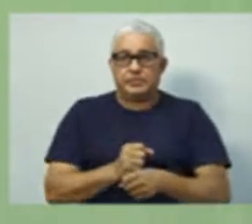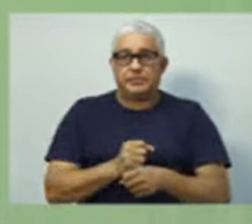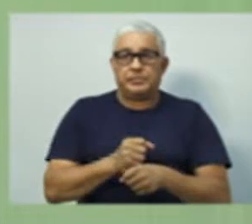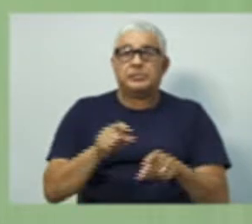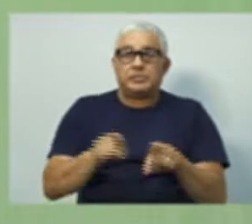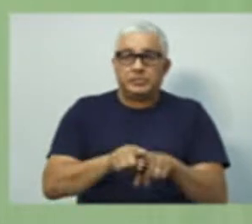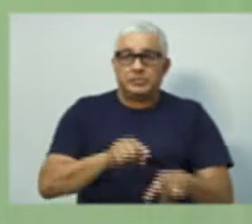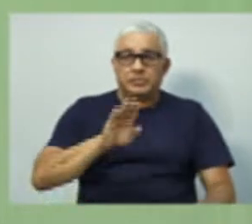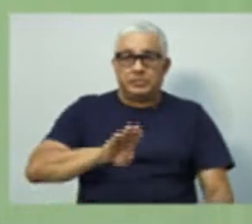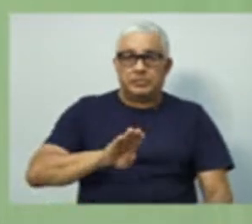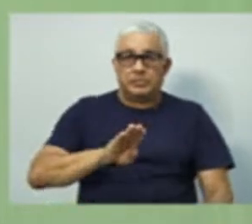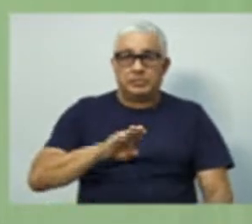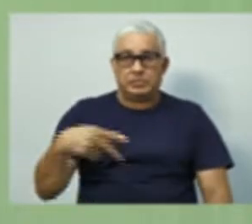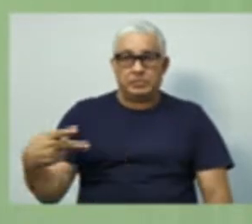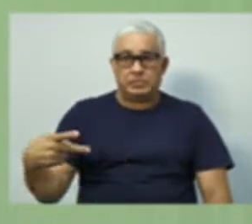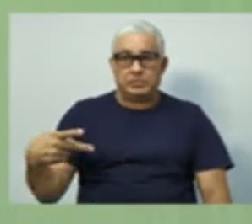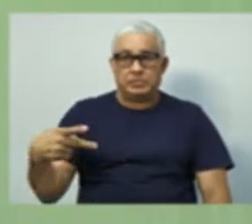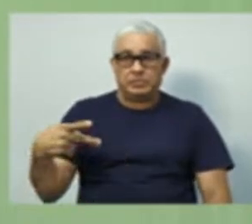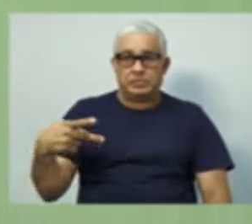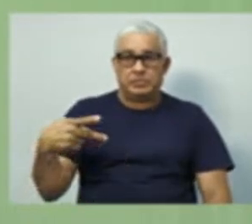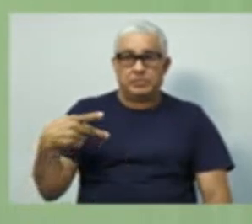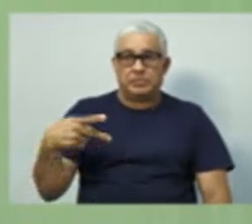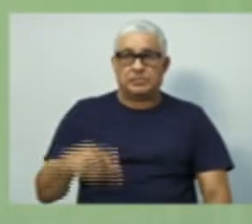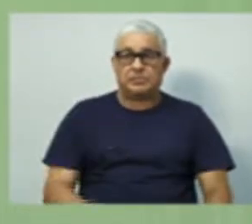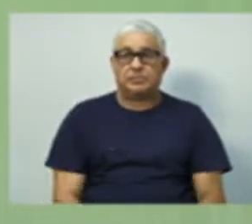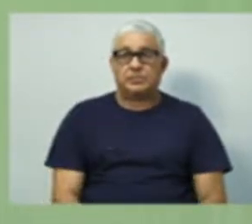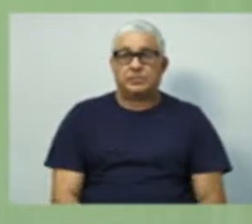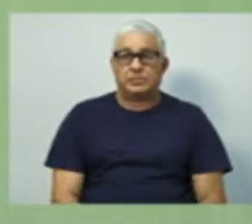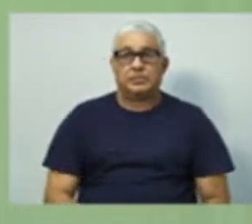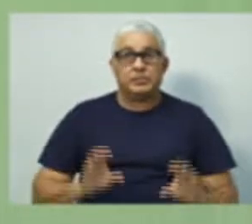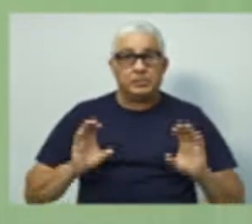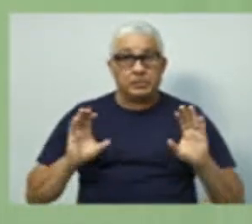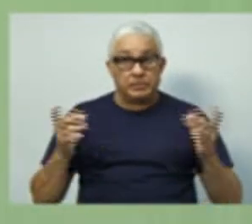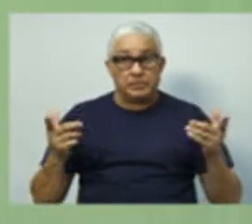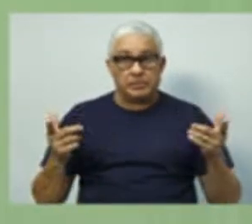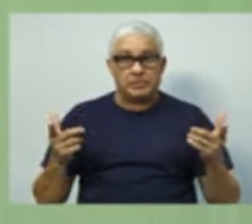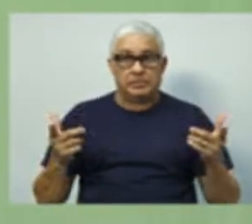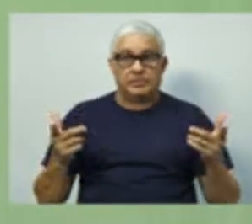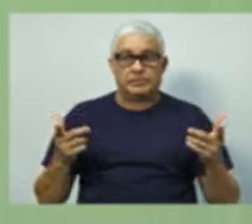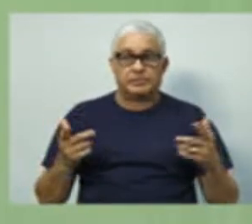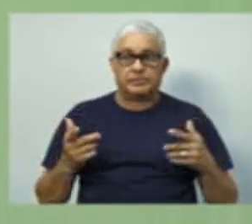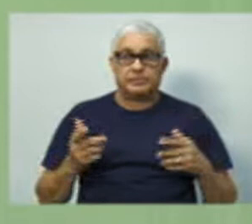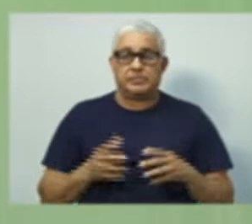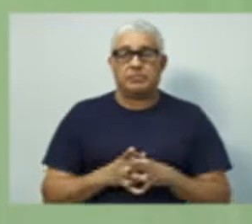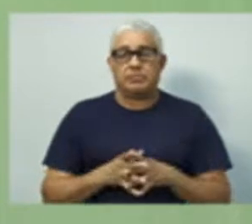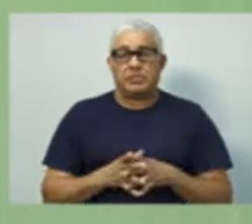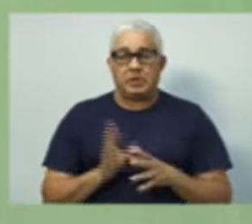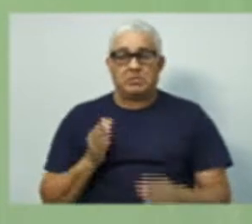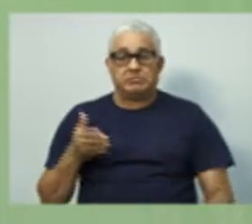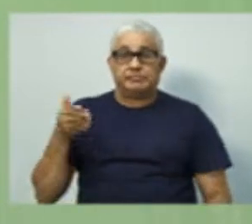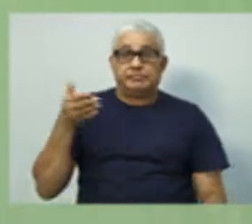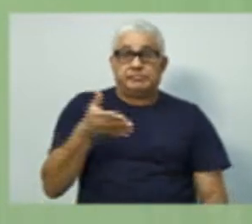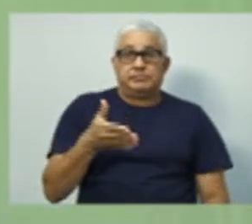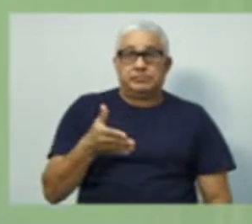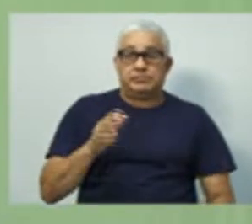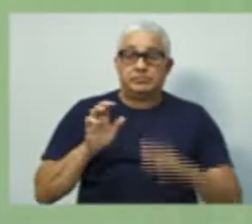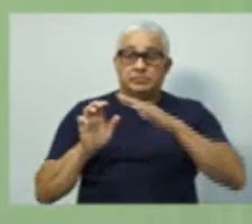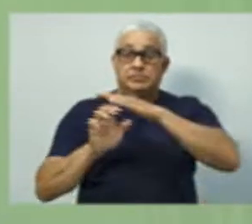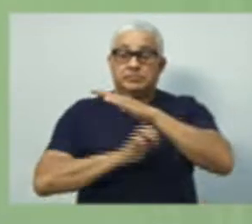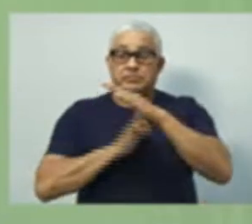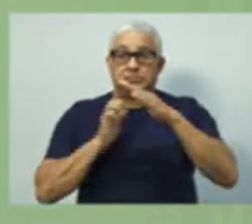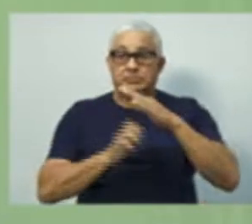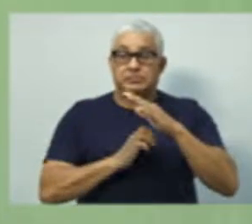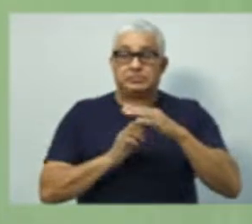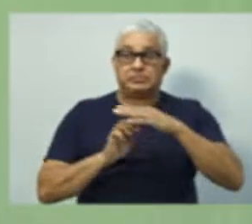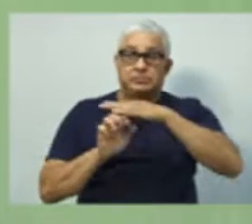balanço patrimonial. Evidentemente, quando você parte para uma situação dessa, nenhum empresário pensa num